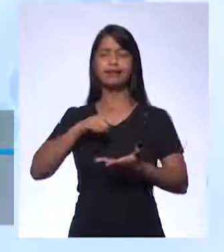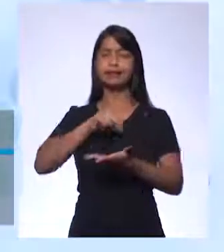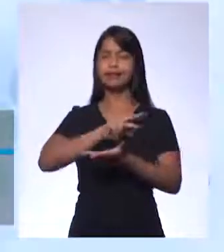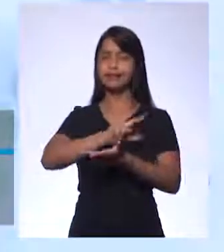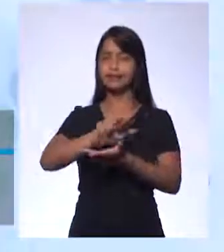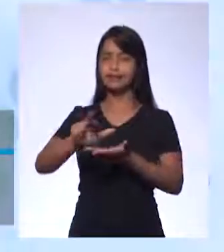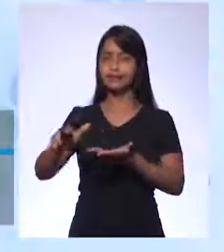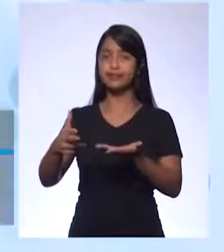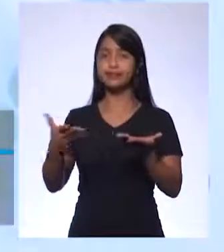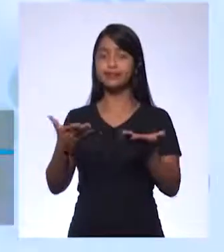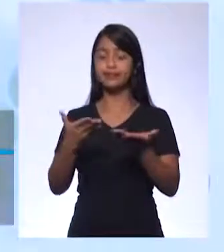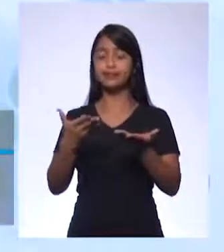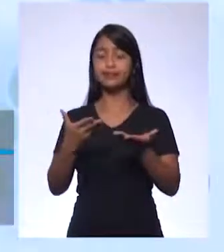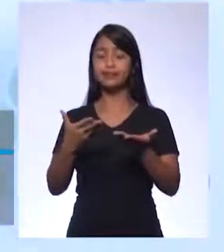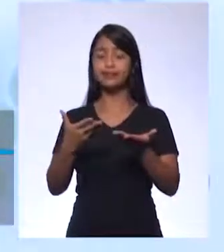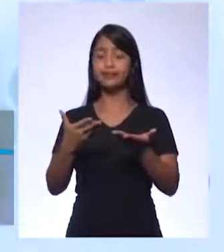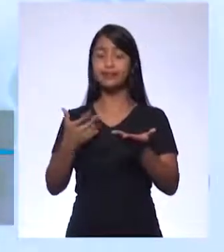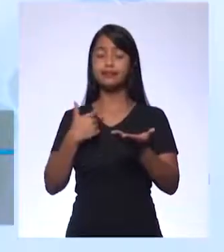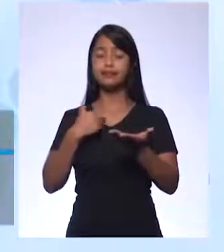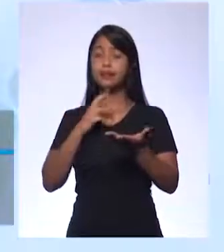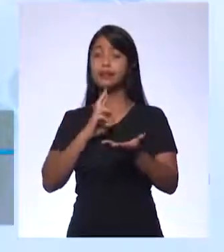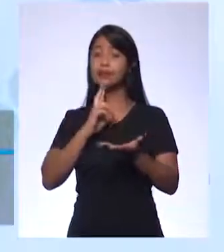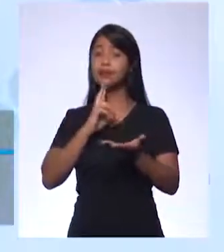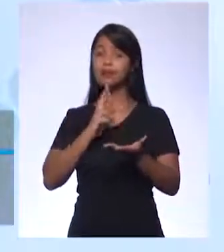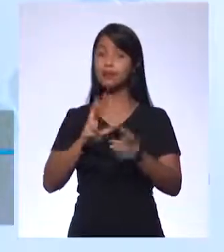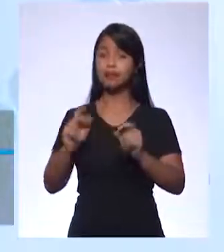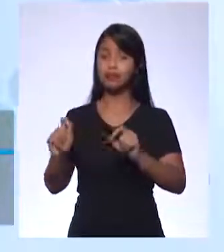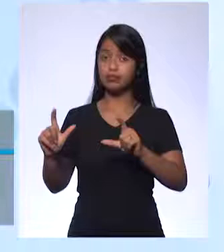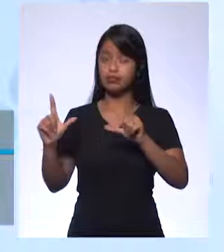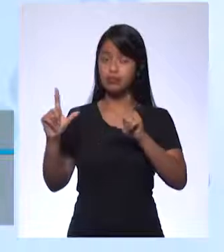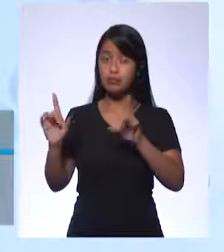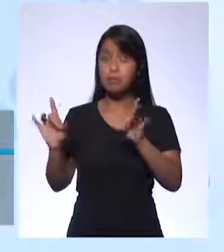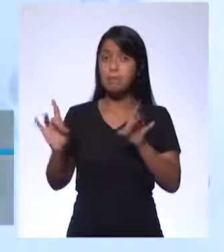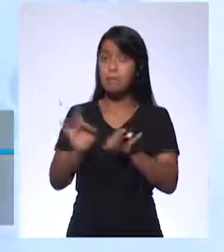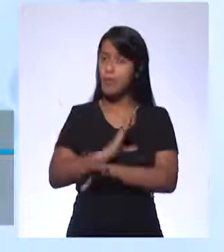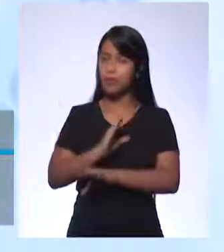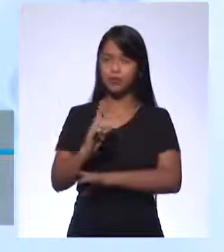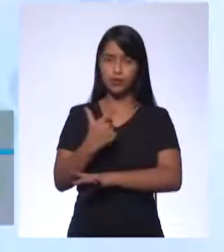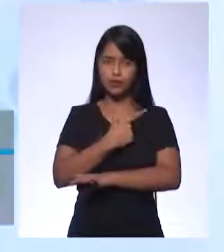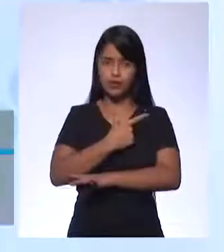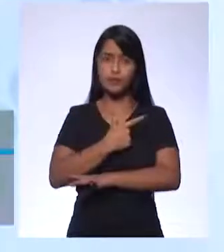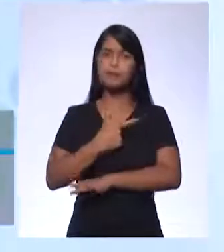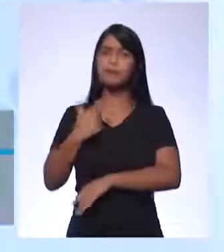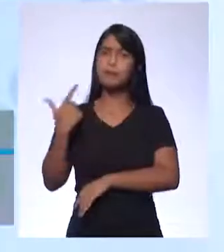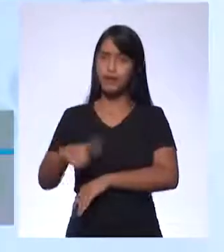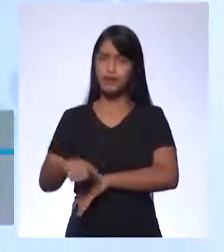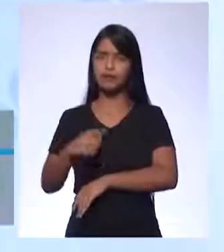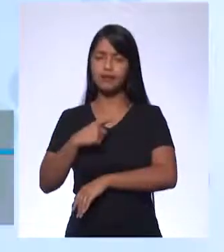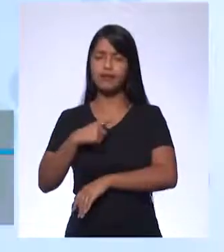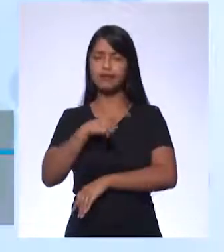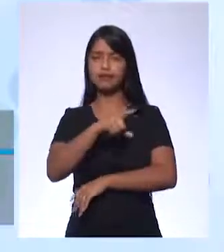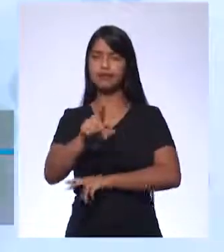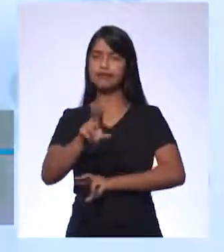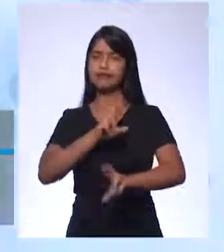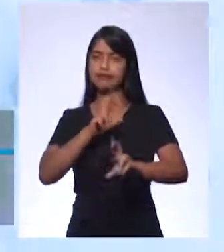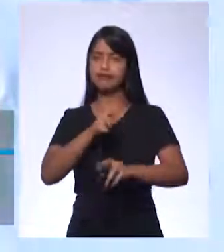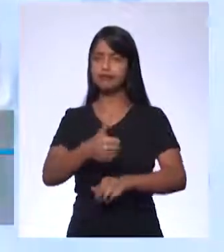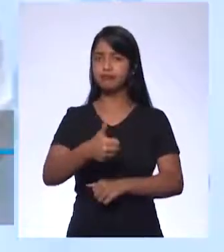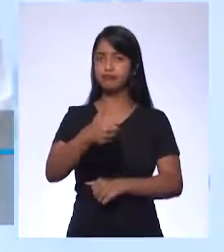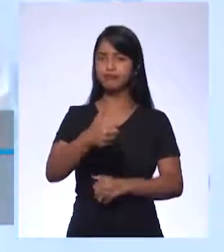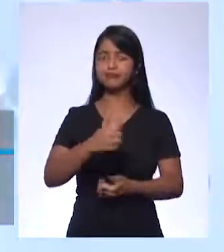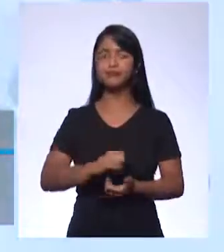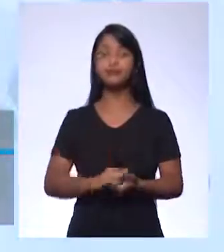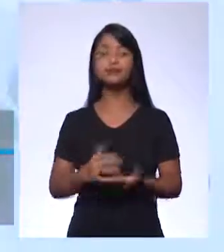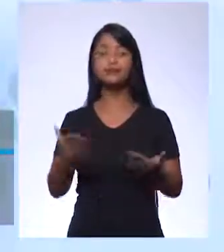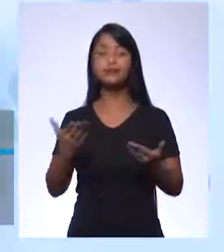coloquei ali uma resposta possível, incompleta de propósito, porque eu sei que a de vocês é muito boa, tá bom? E agora eu já vou fazer